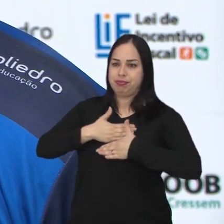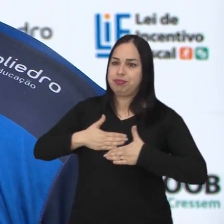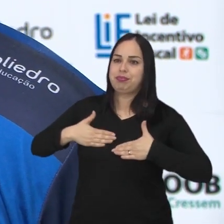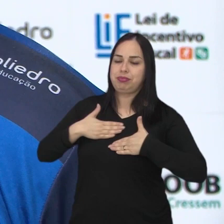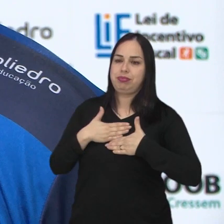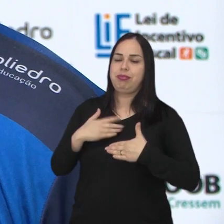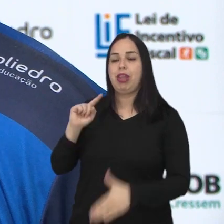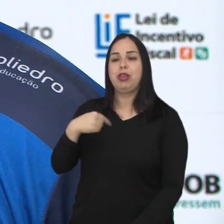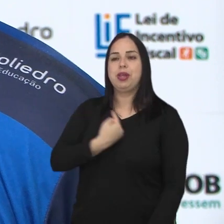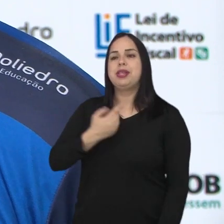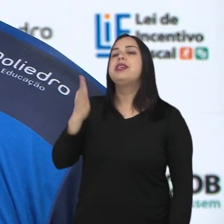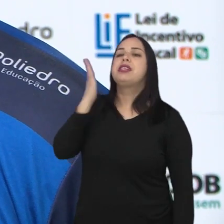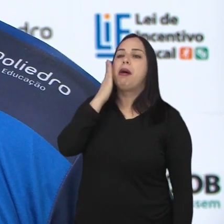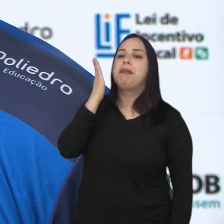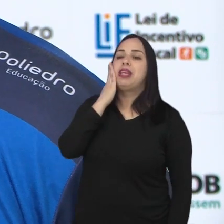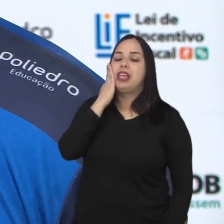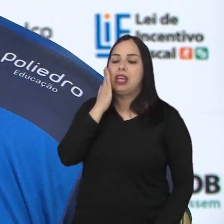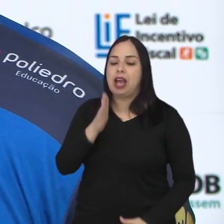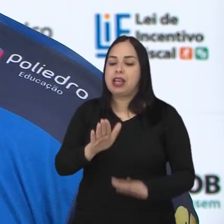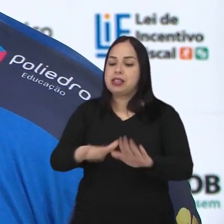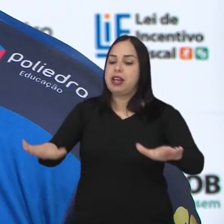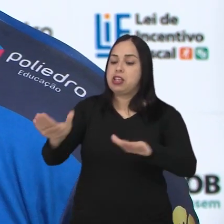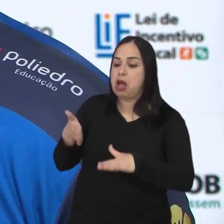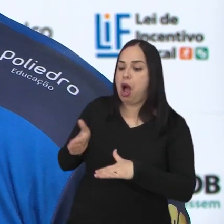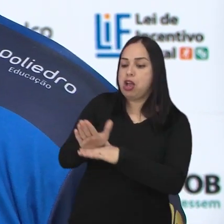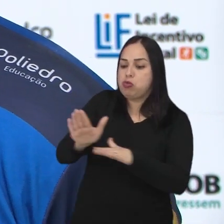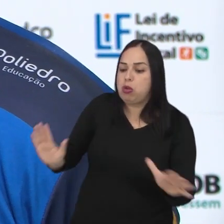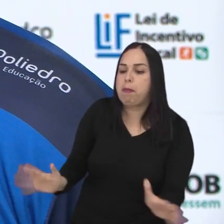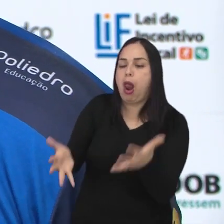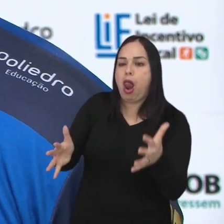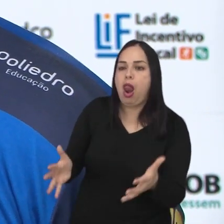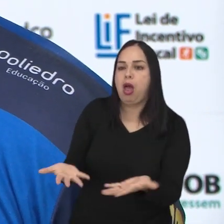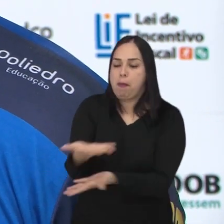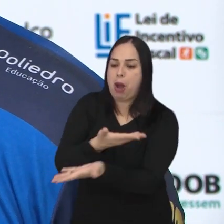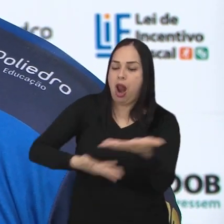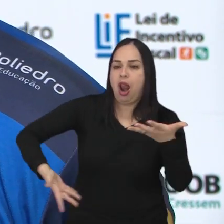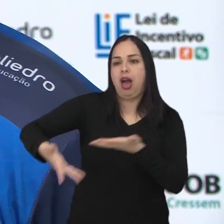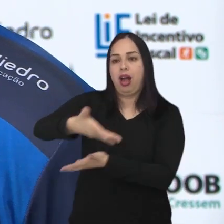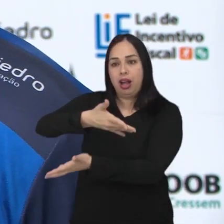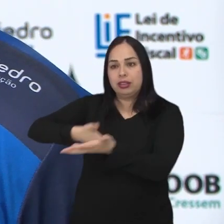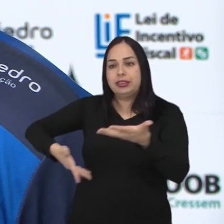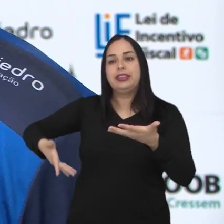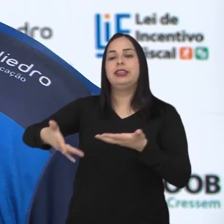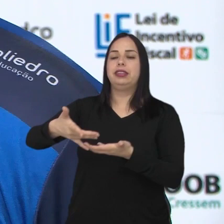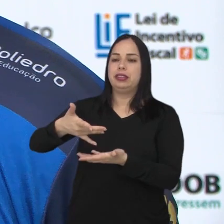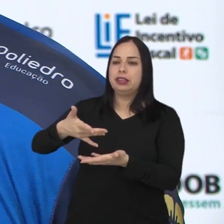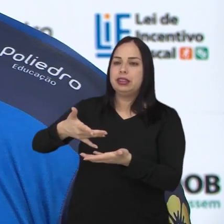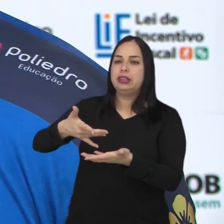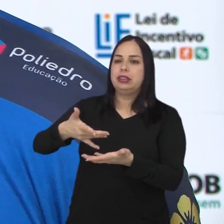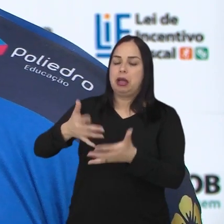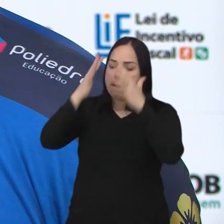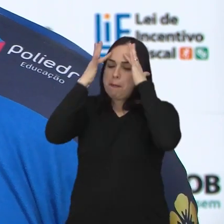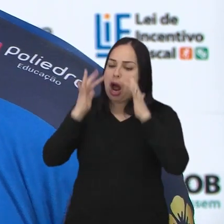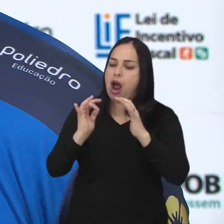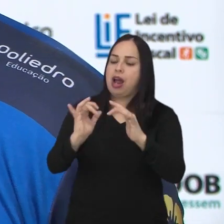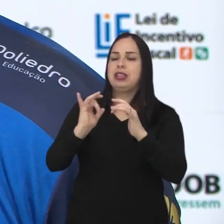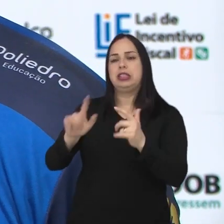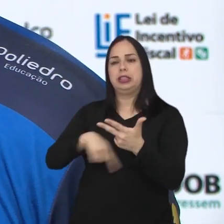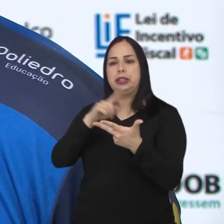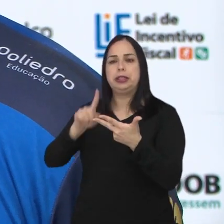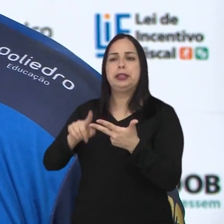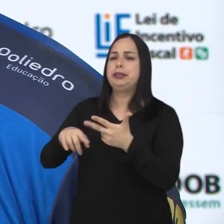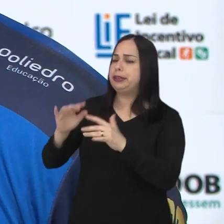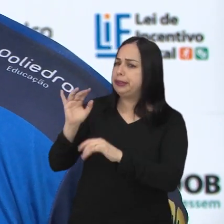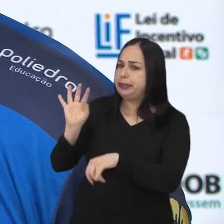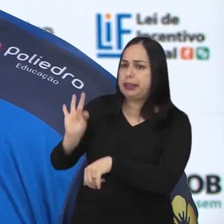futsal, e também a gente sabe o quanto ajuda as crianças a desenvolver, tanto na parte social, interação, parte